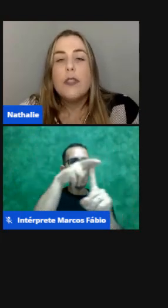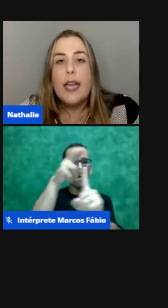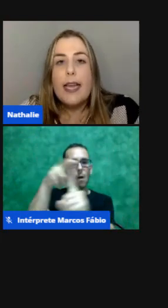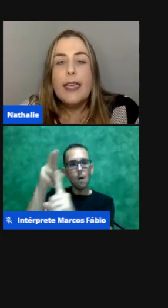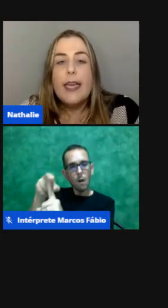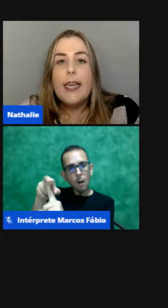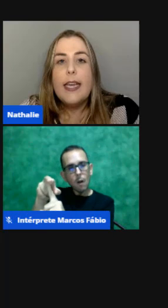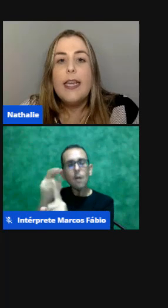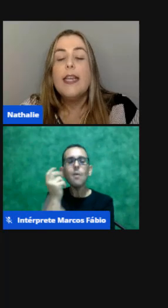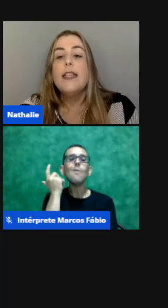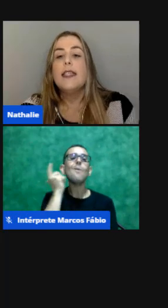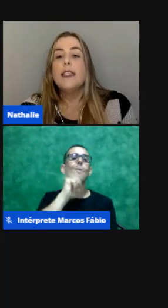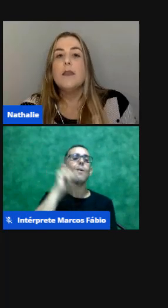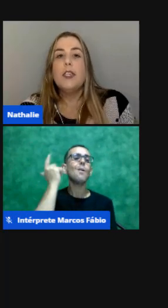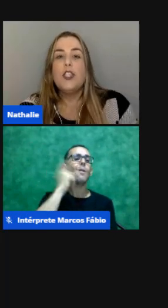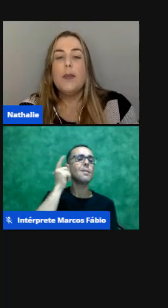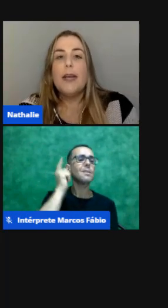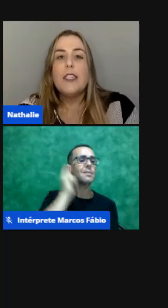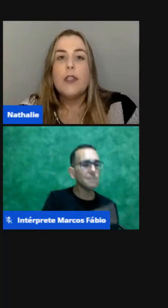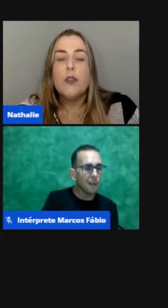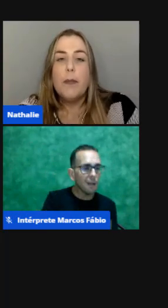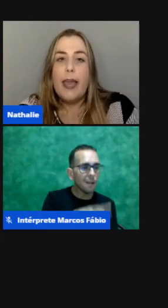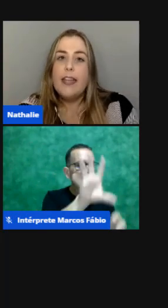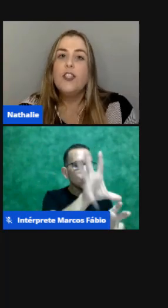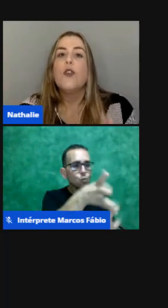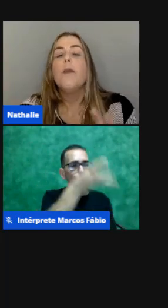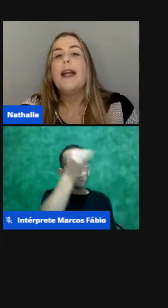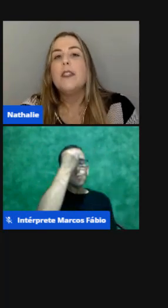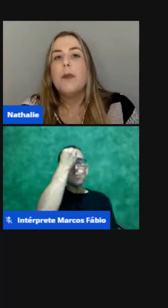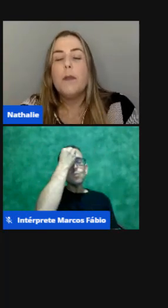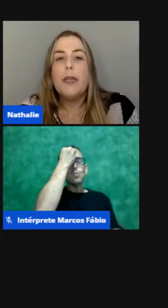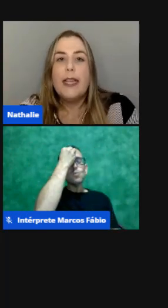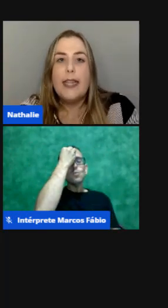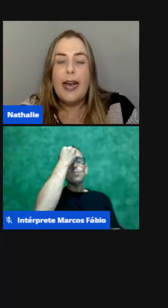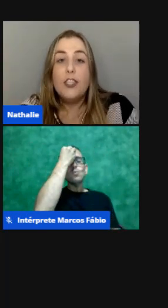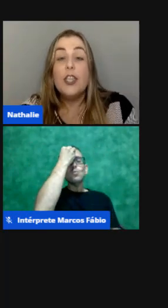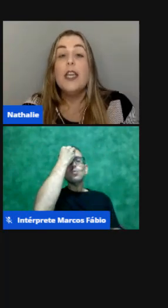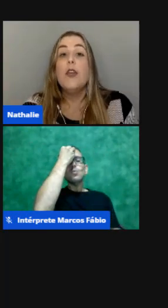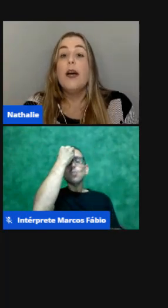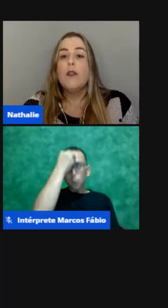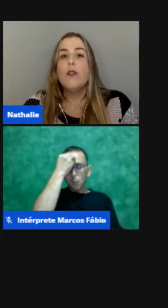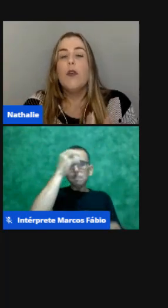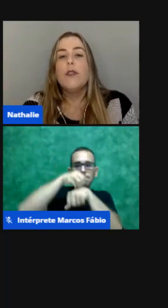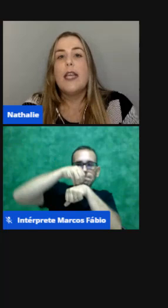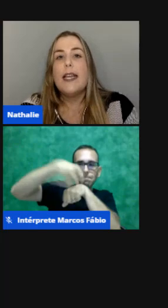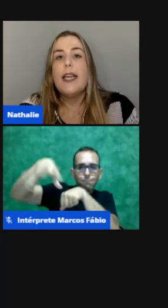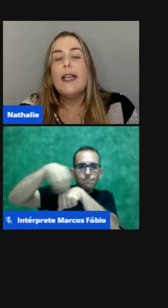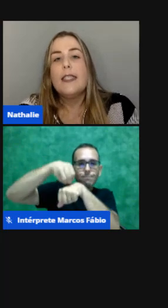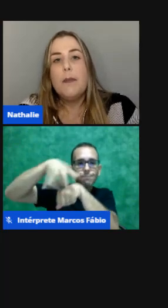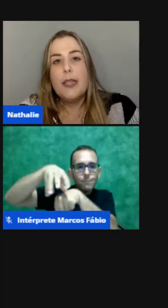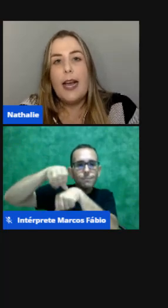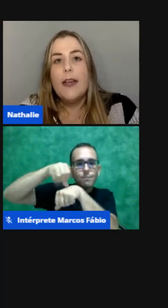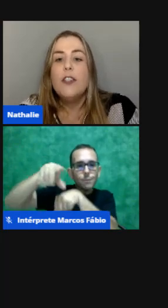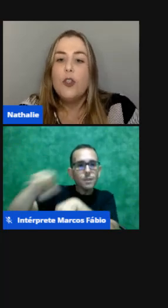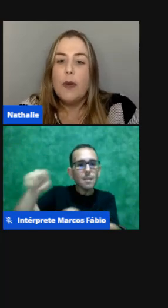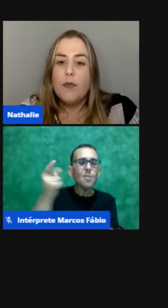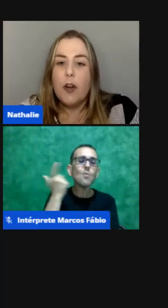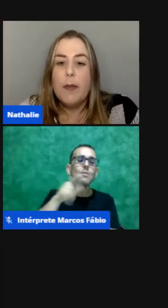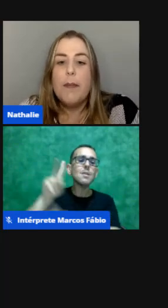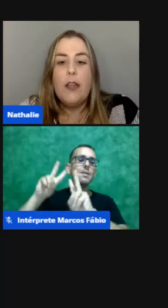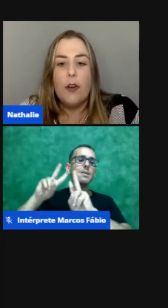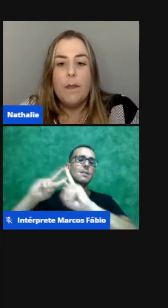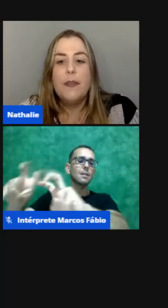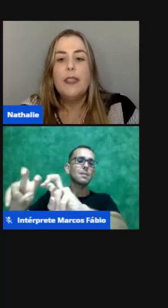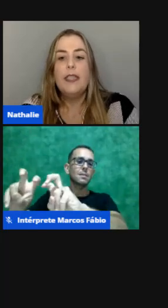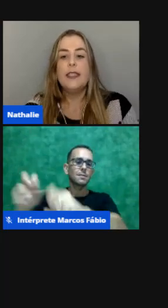gente consegue transmitir mais facilmente, com mais propriedade, e o aluno consegue assimilar de uma